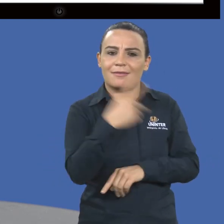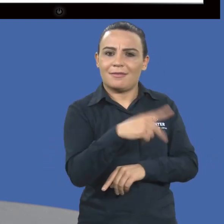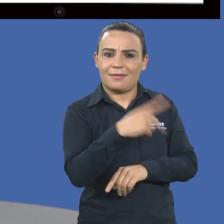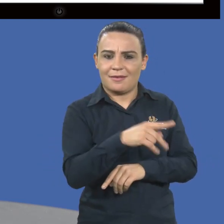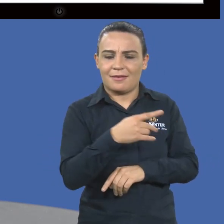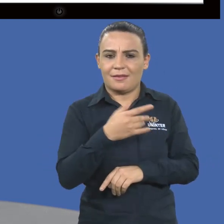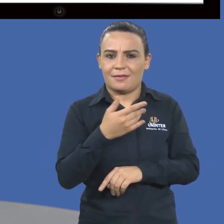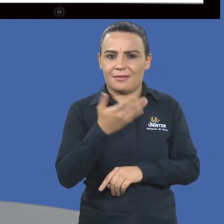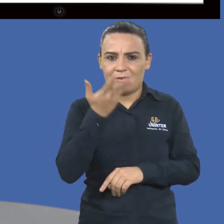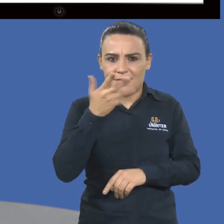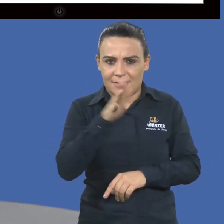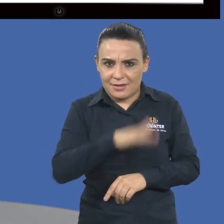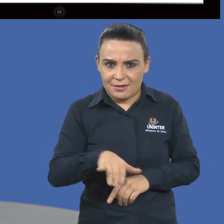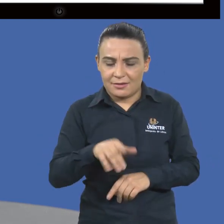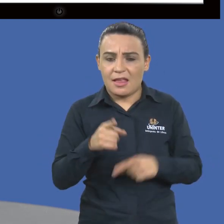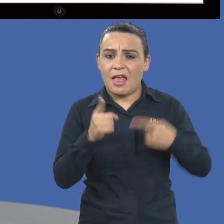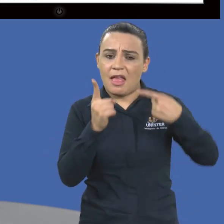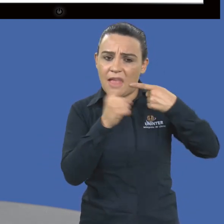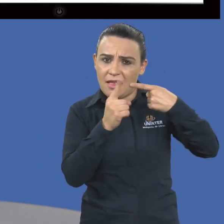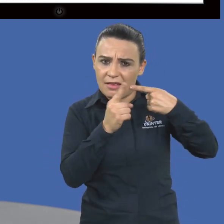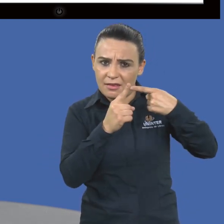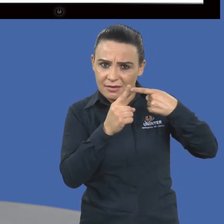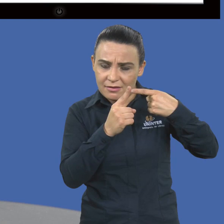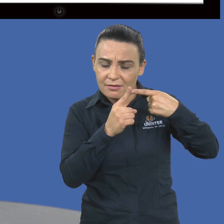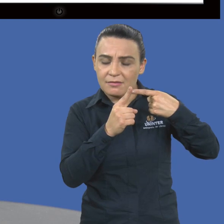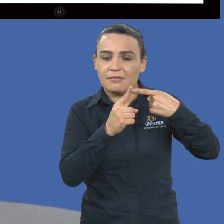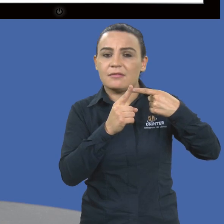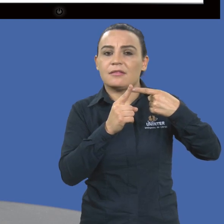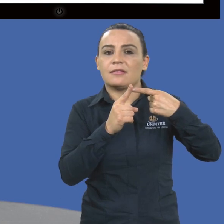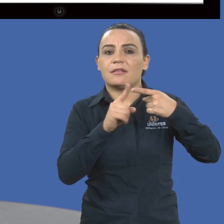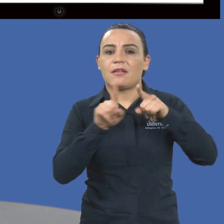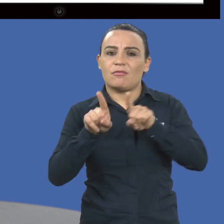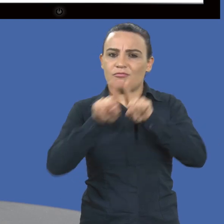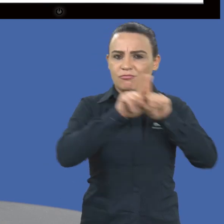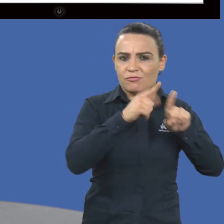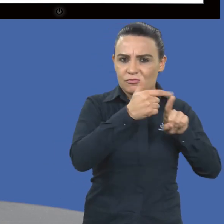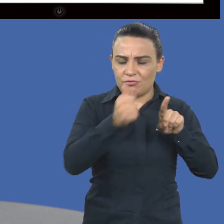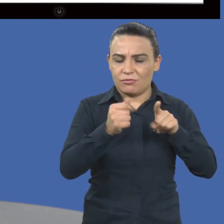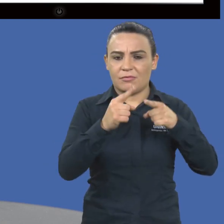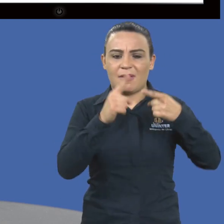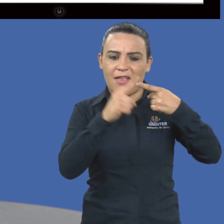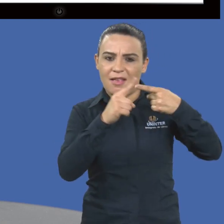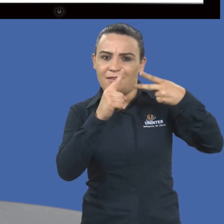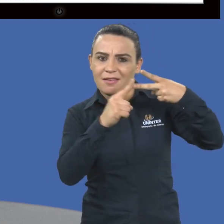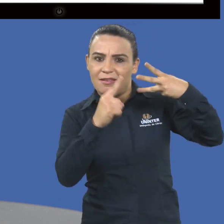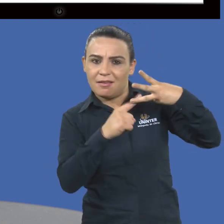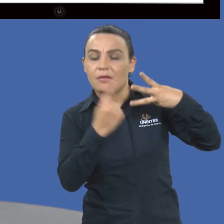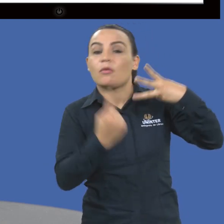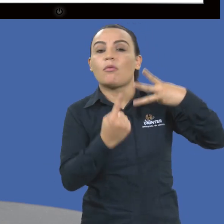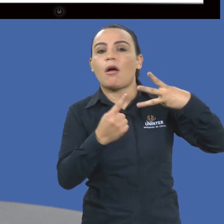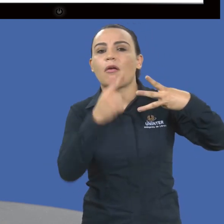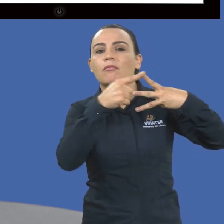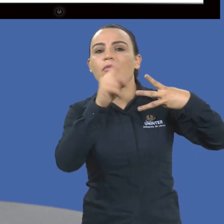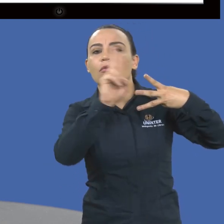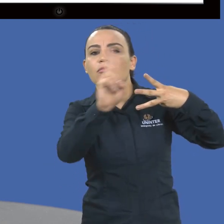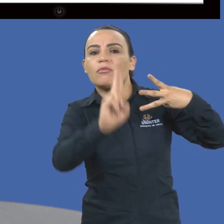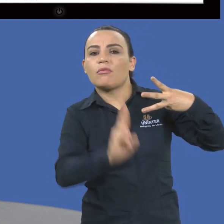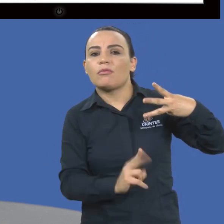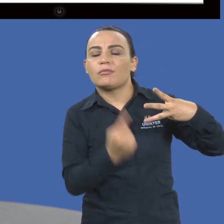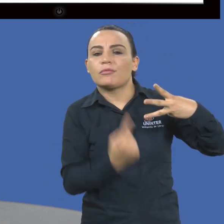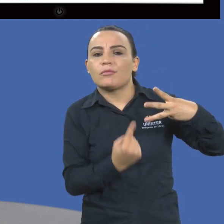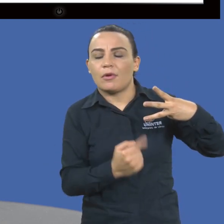criança. Ou seja, é uma trissomia regular? É um mosaicismo? Ou é uma translocação?